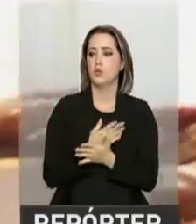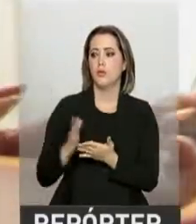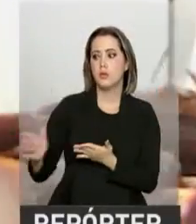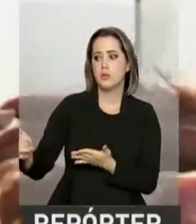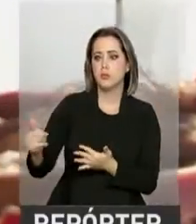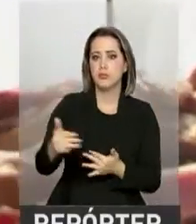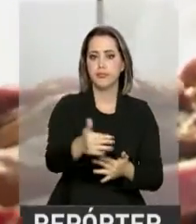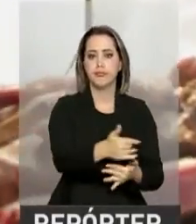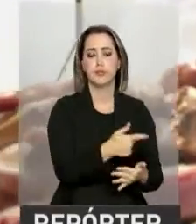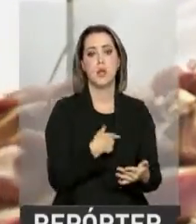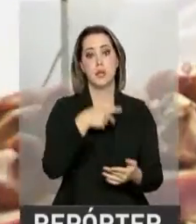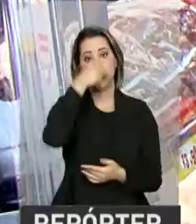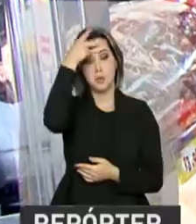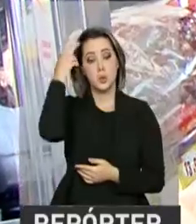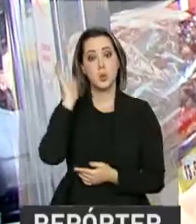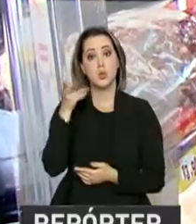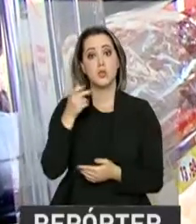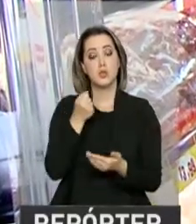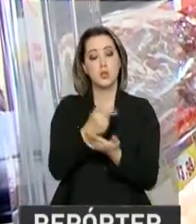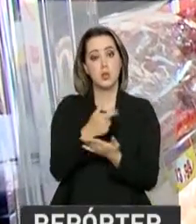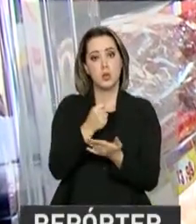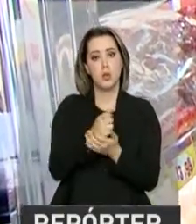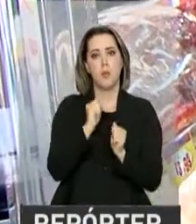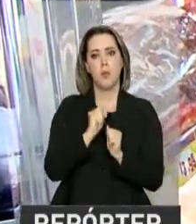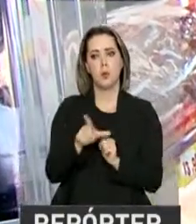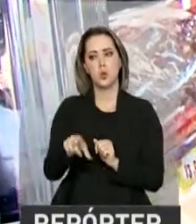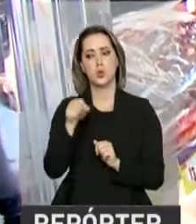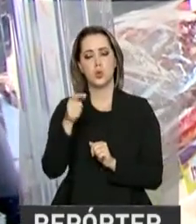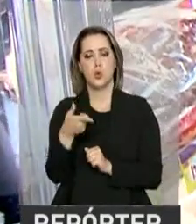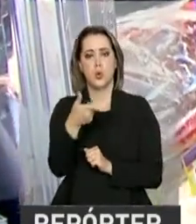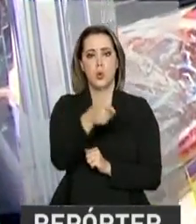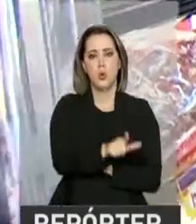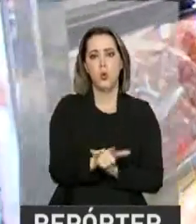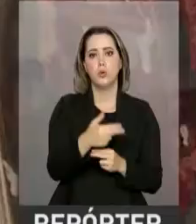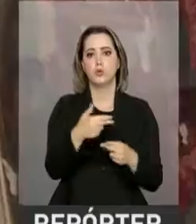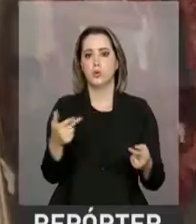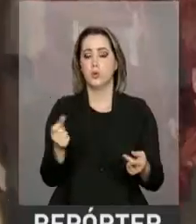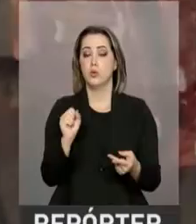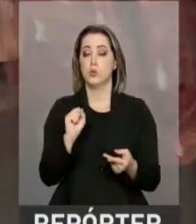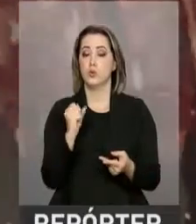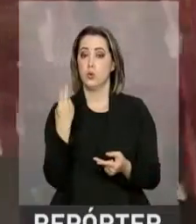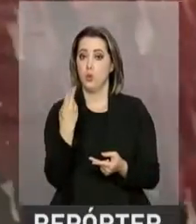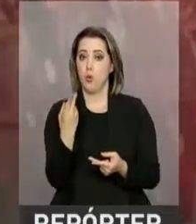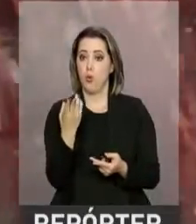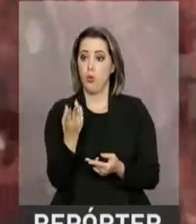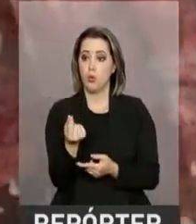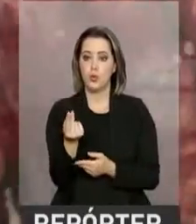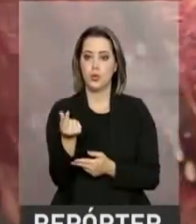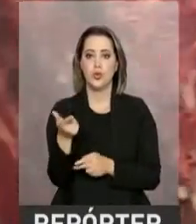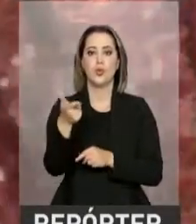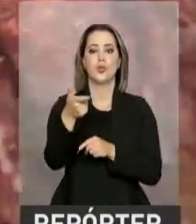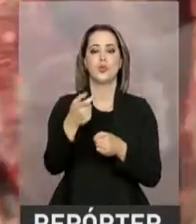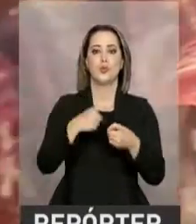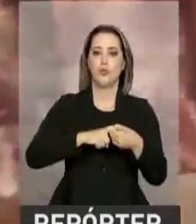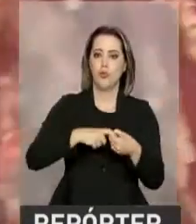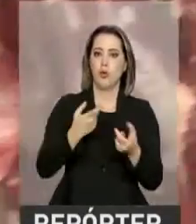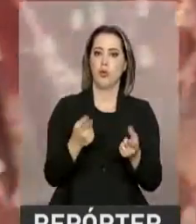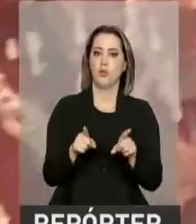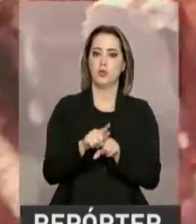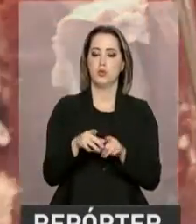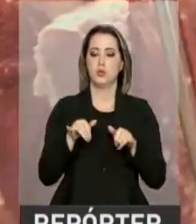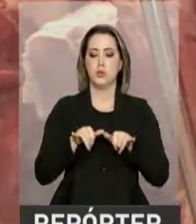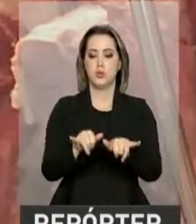os compradores poderão optar por outro produto ou devolução do dinheiro e os estabelecimentos onde foi feita a compra